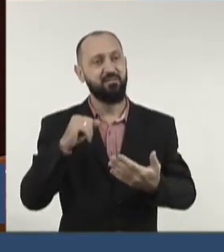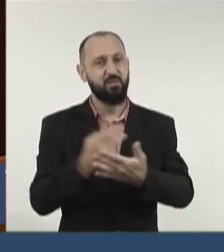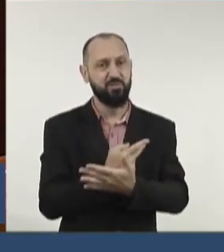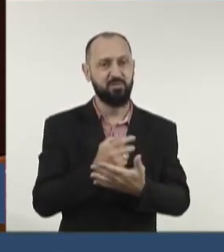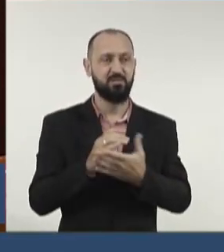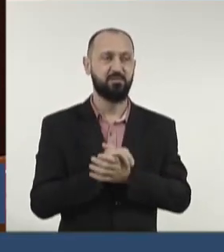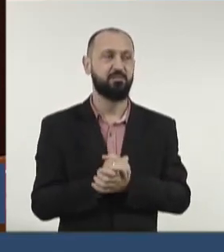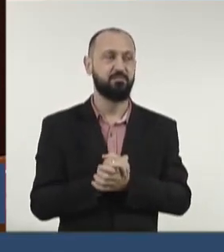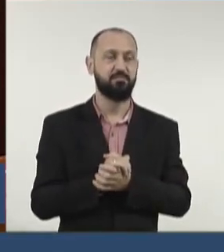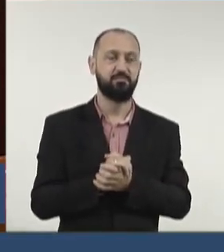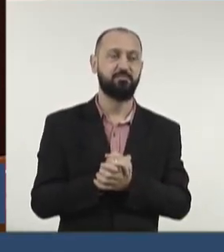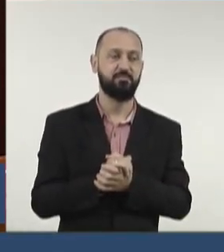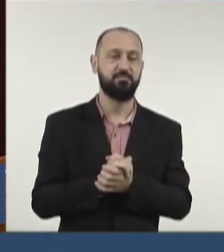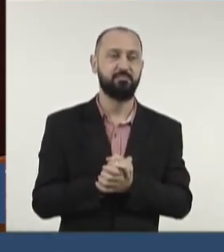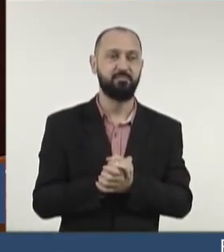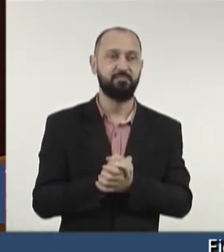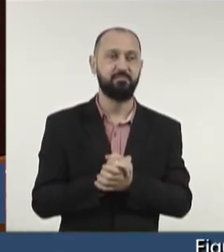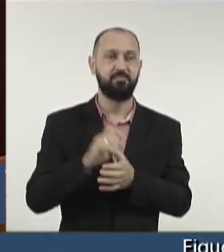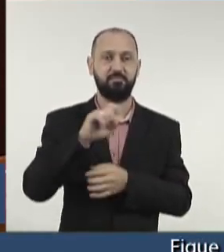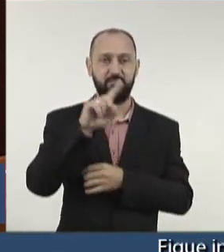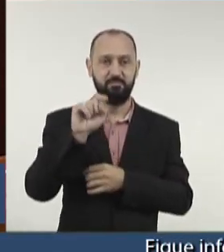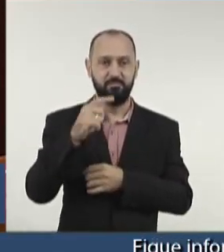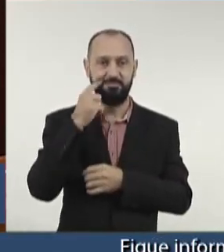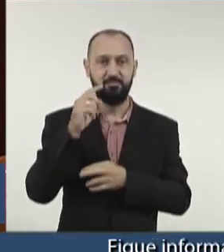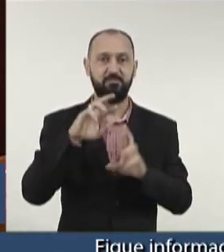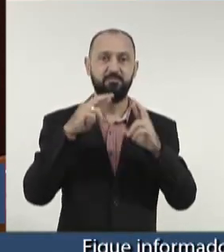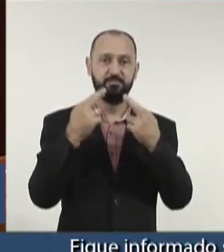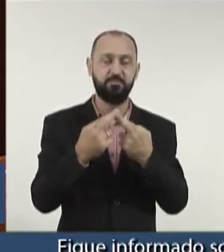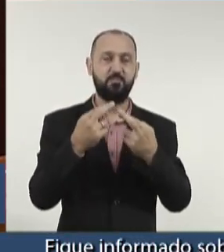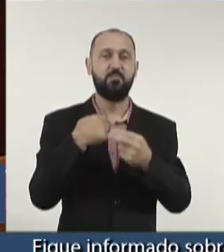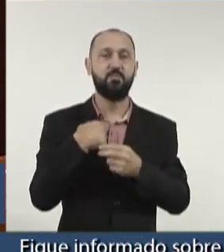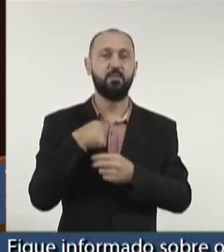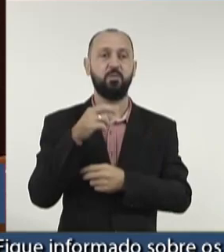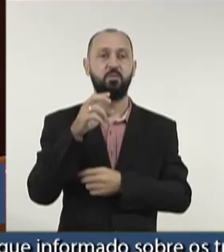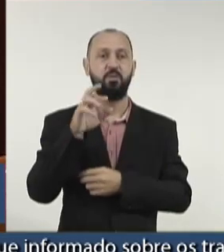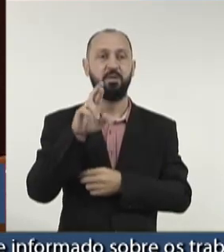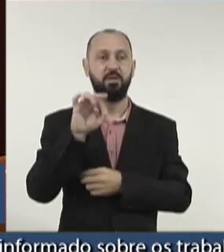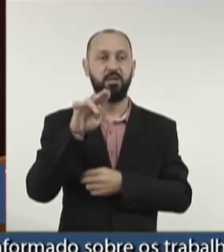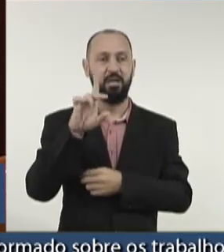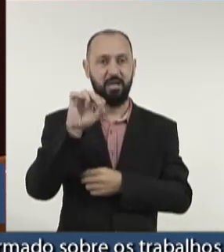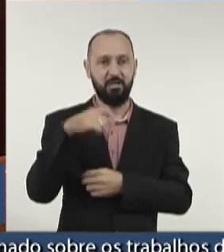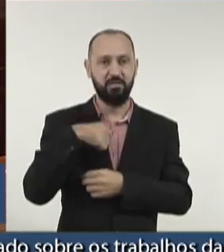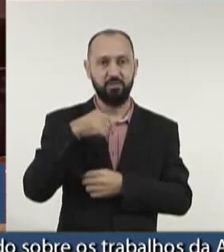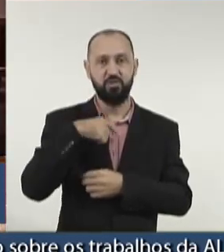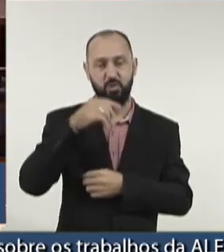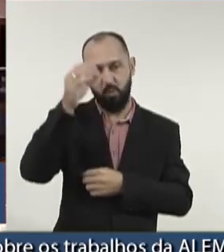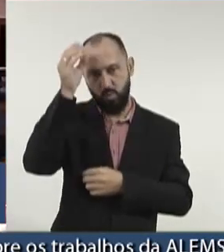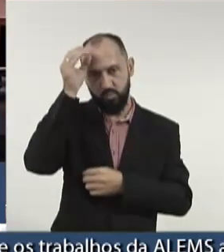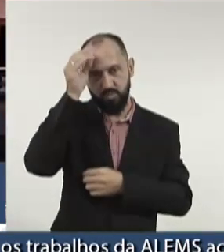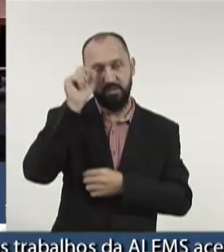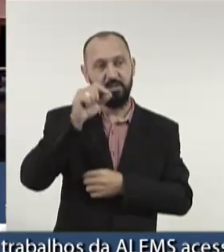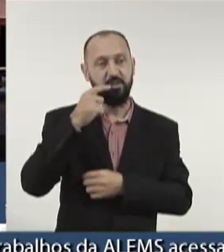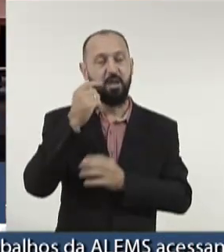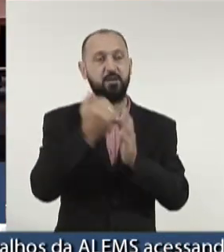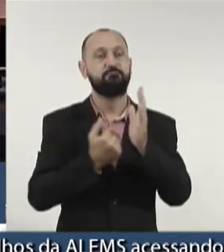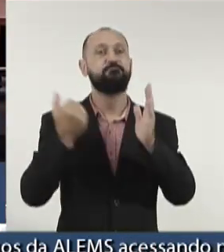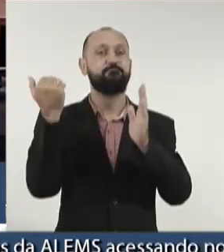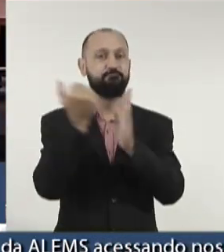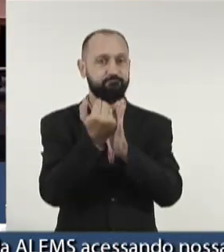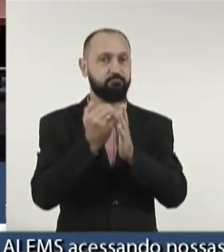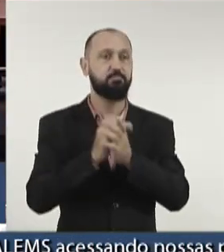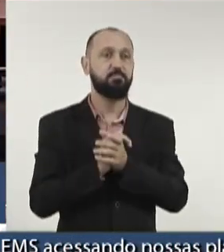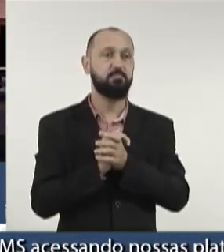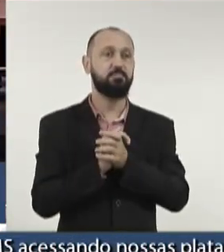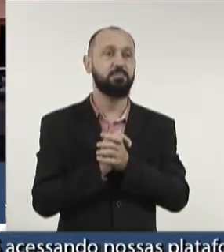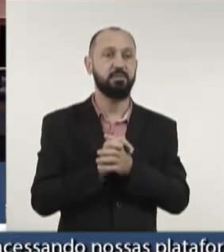acontecendo. E eu questionei na reunião o doutor Ricardo Ayashi se eles tinham consciência que aumentaria.